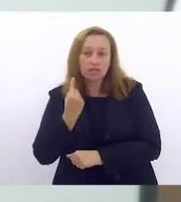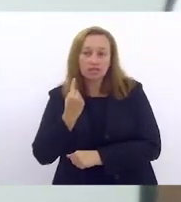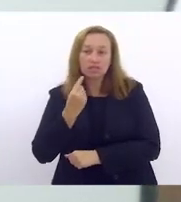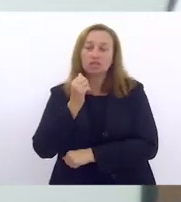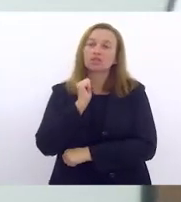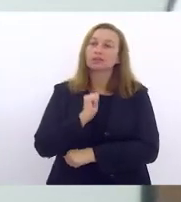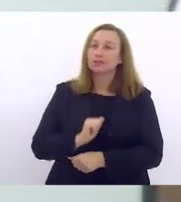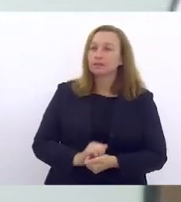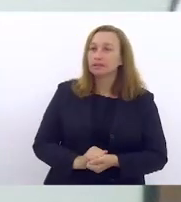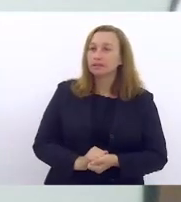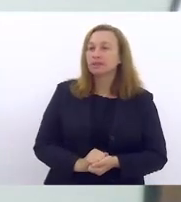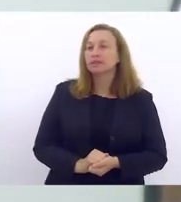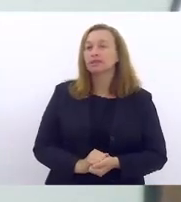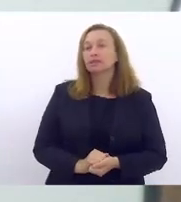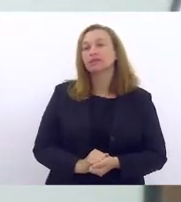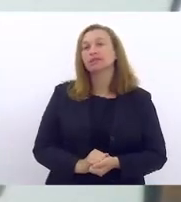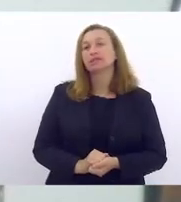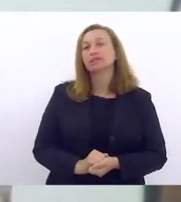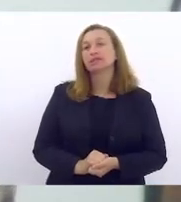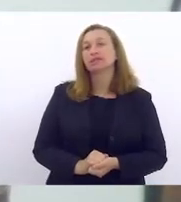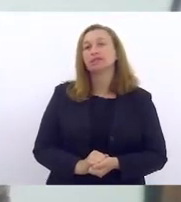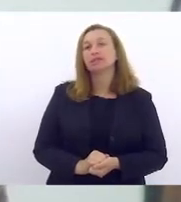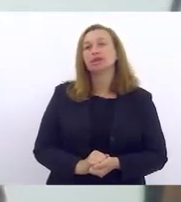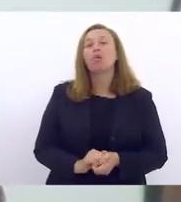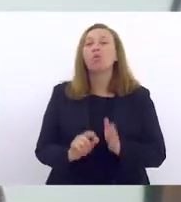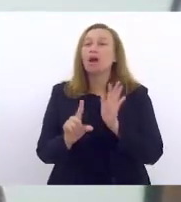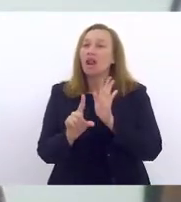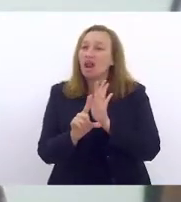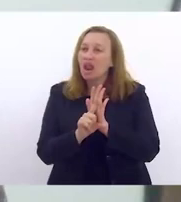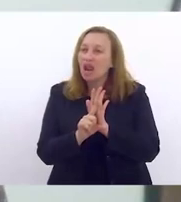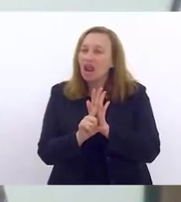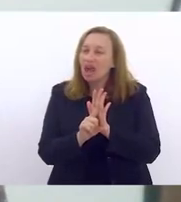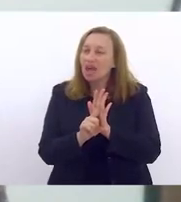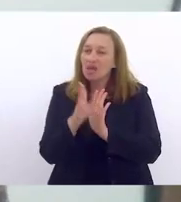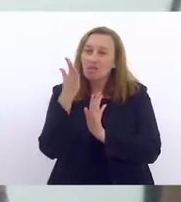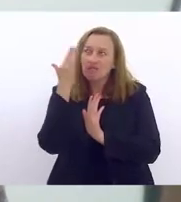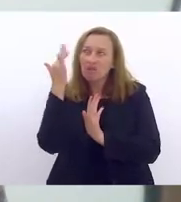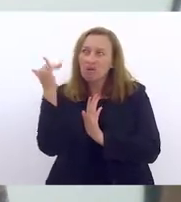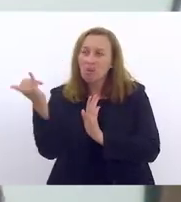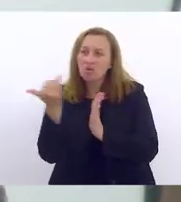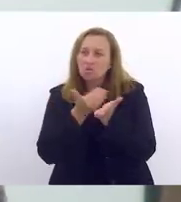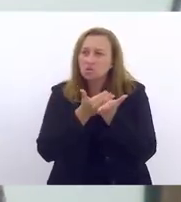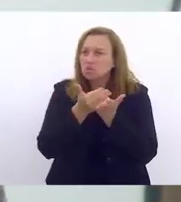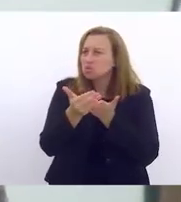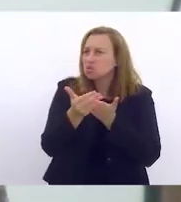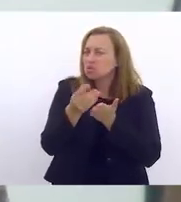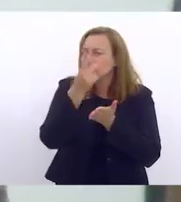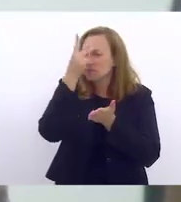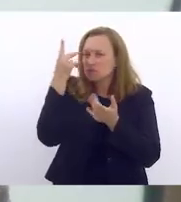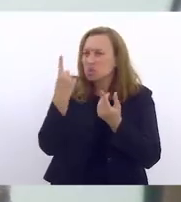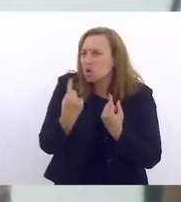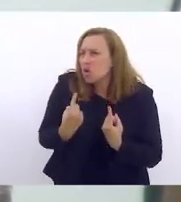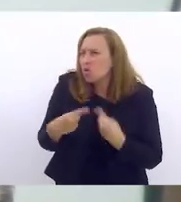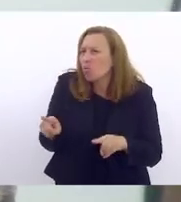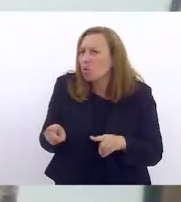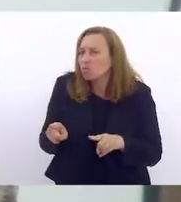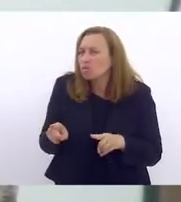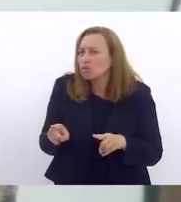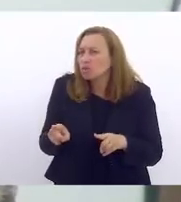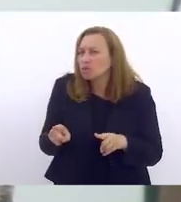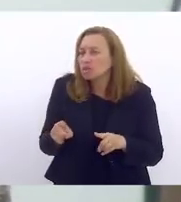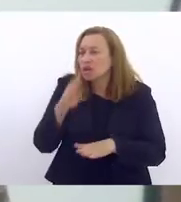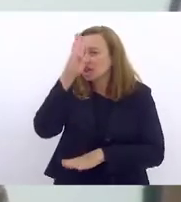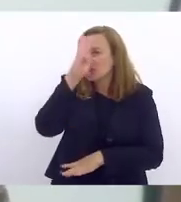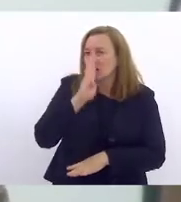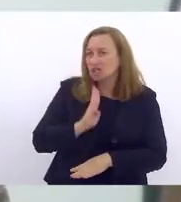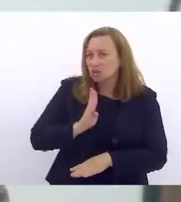a iniciativa primeira, de uma lei que teve uma repercussão. No início, o pessoal era contra, que era a